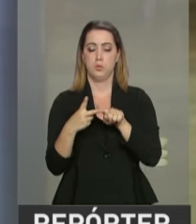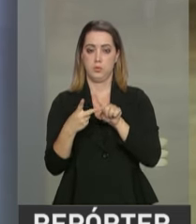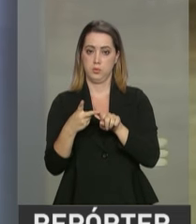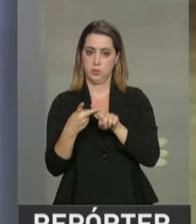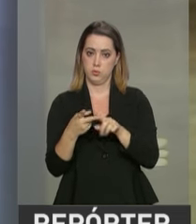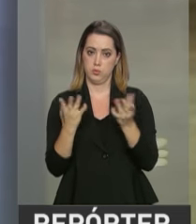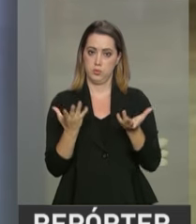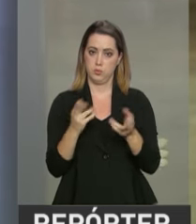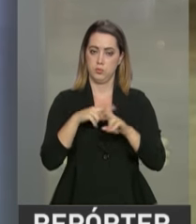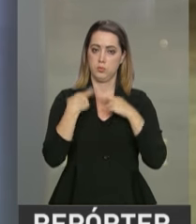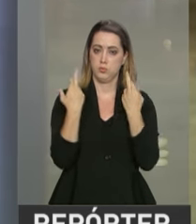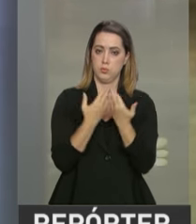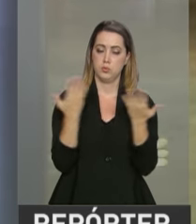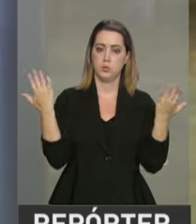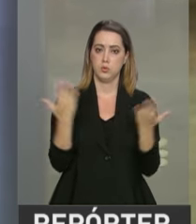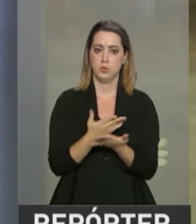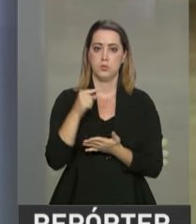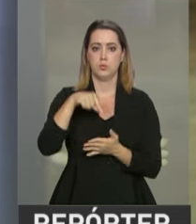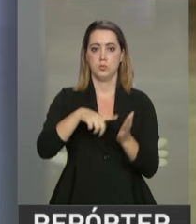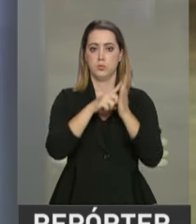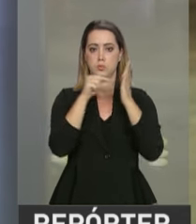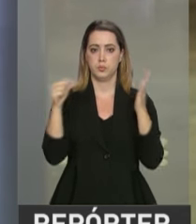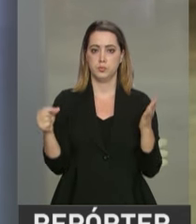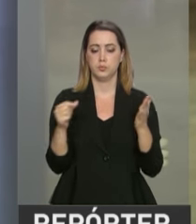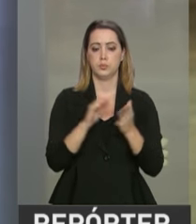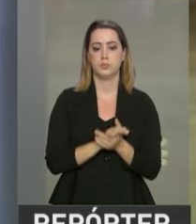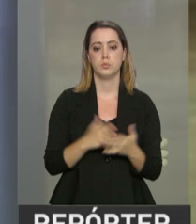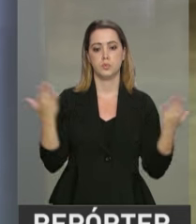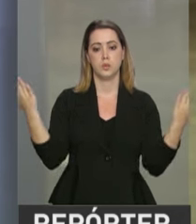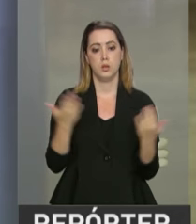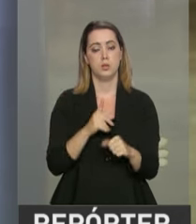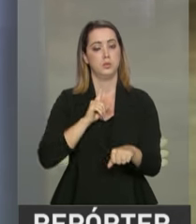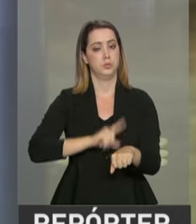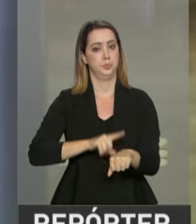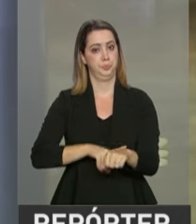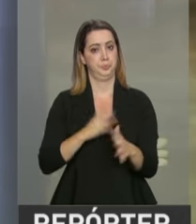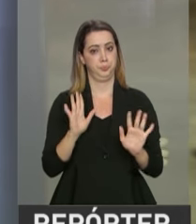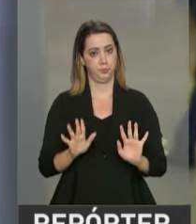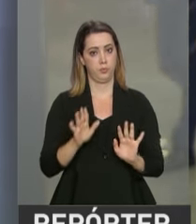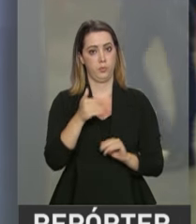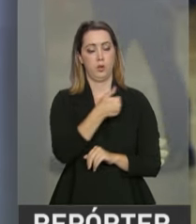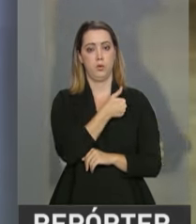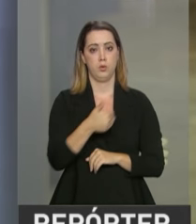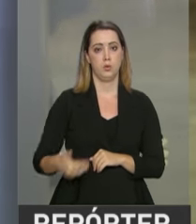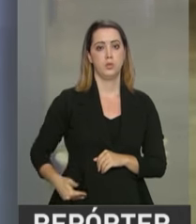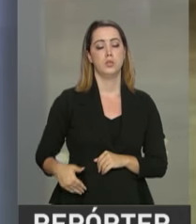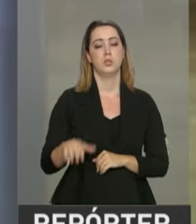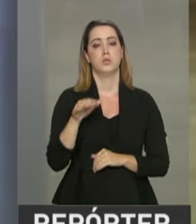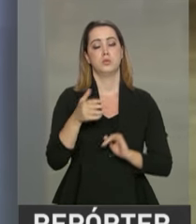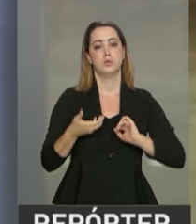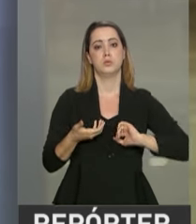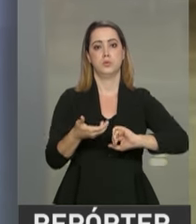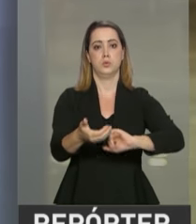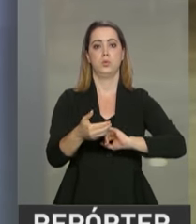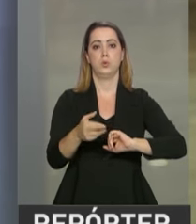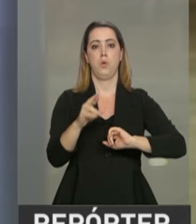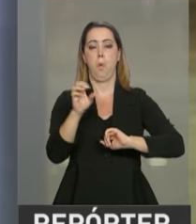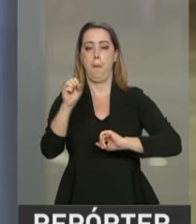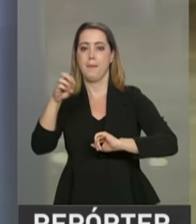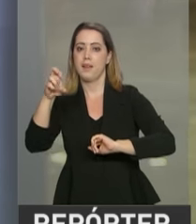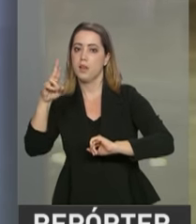momento dessas reuniões de hoje aqui no Palácio do Planalto. E agora há pouco, o líder do governo no Congresso Nacional, o senador Romero